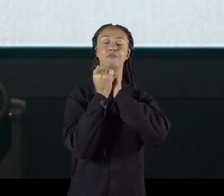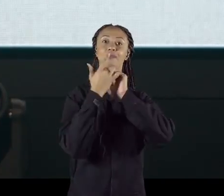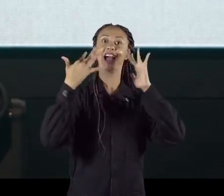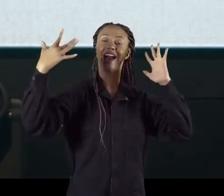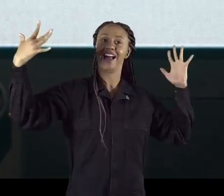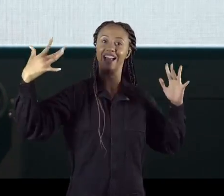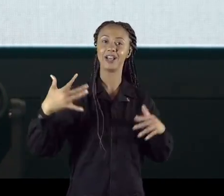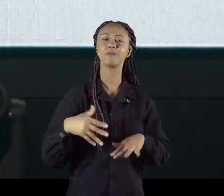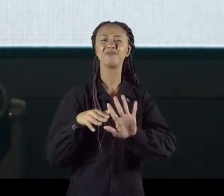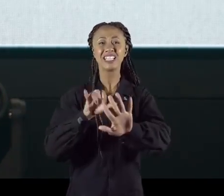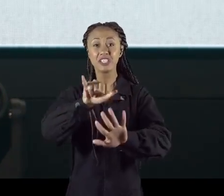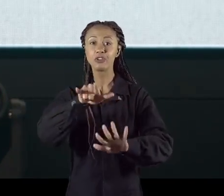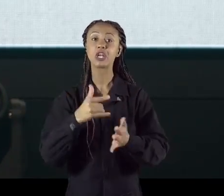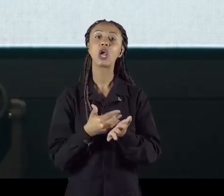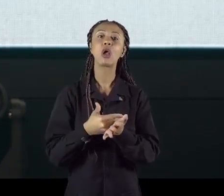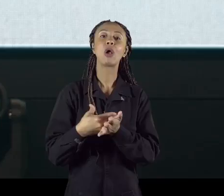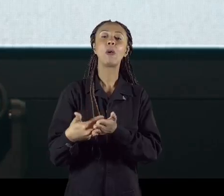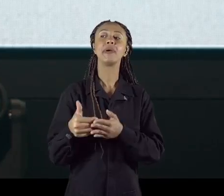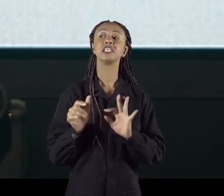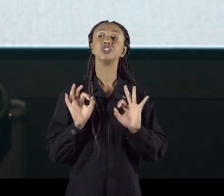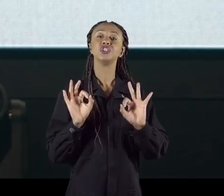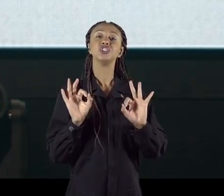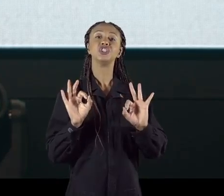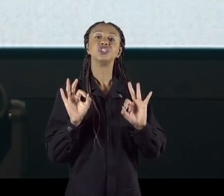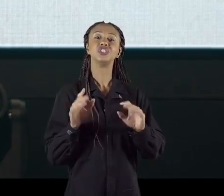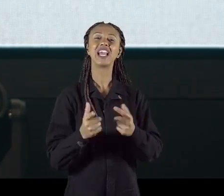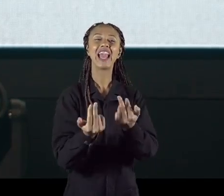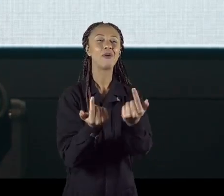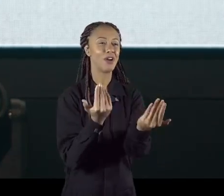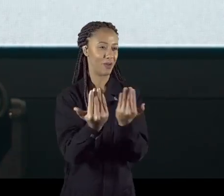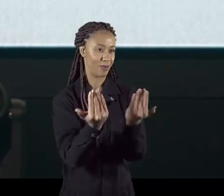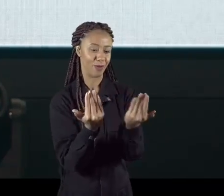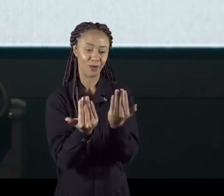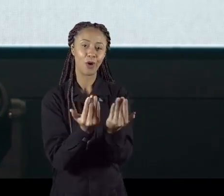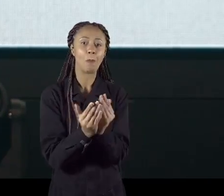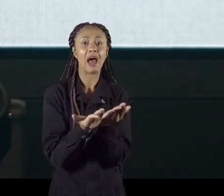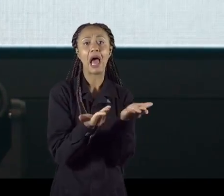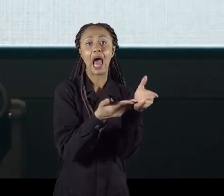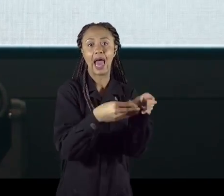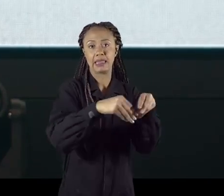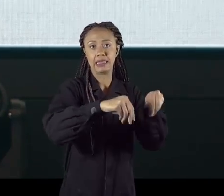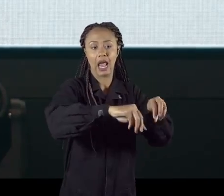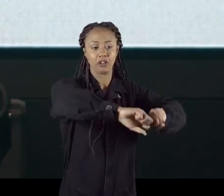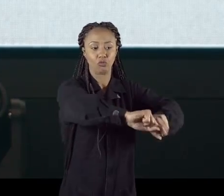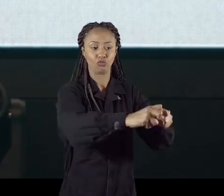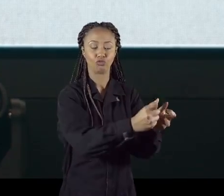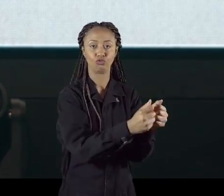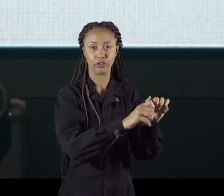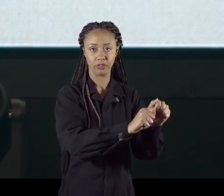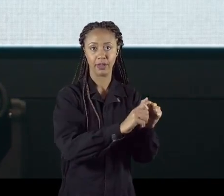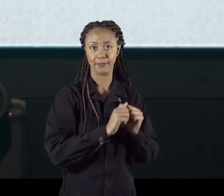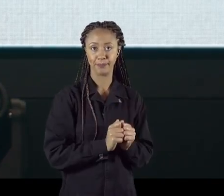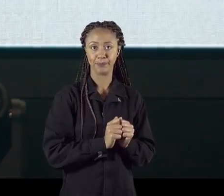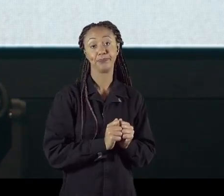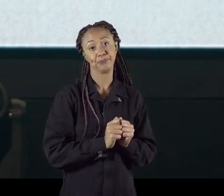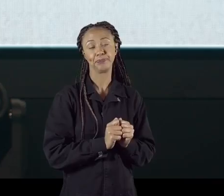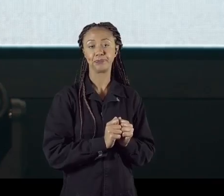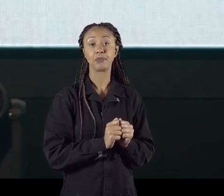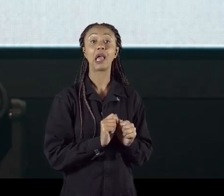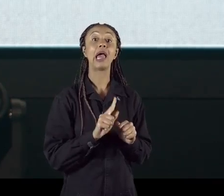e agora quando você começa a virar porcelana ai tô dodói Rachou a porcelana